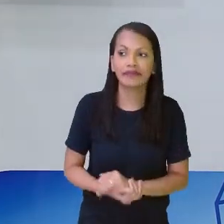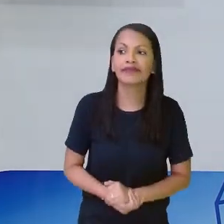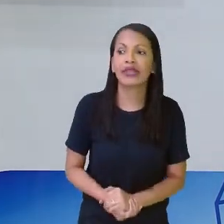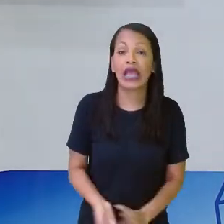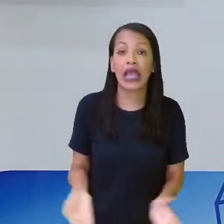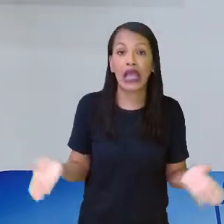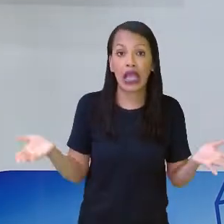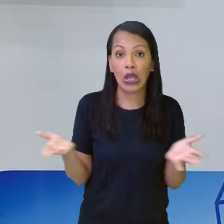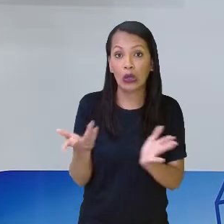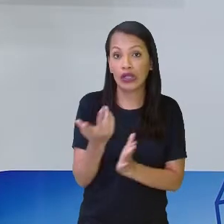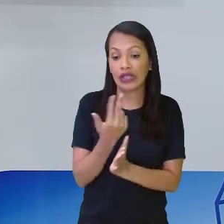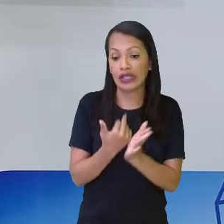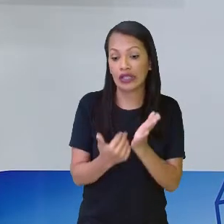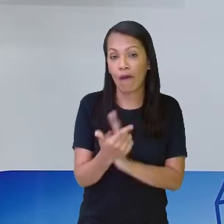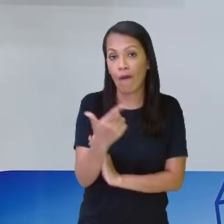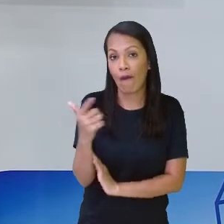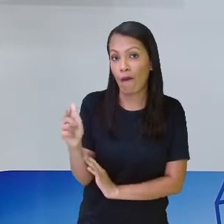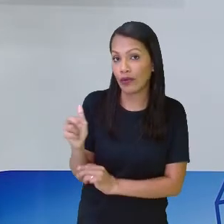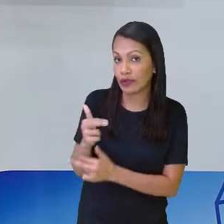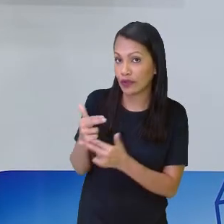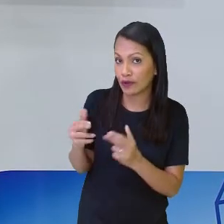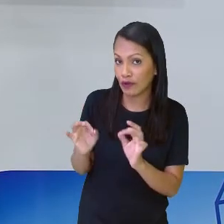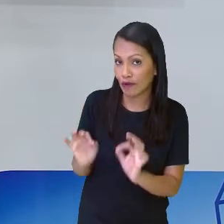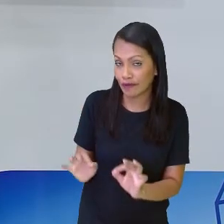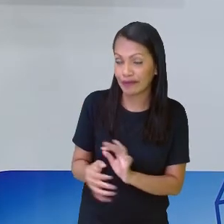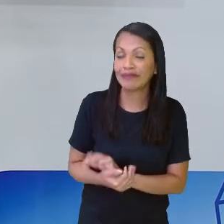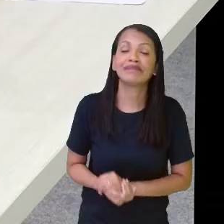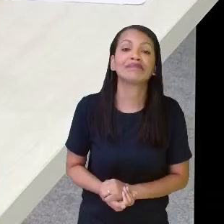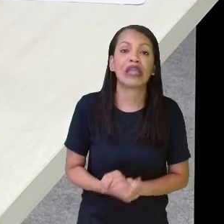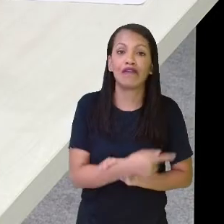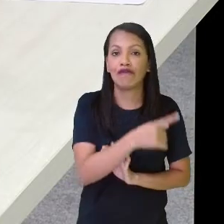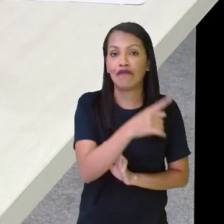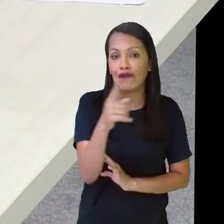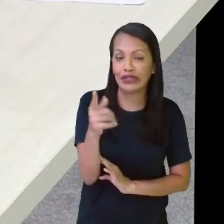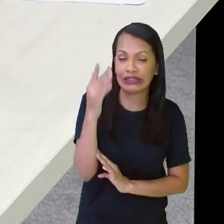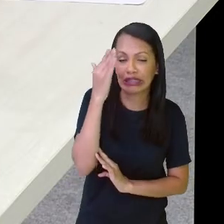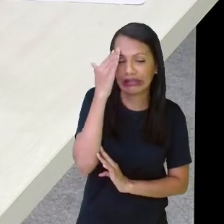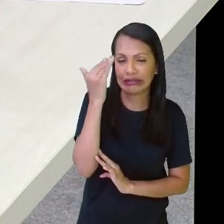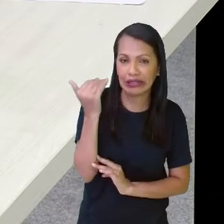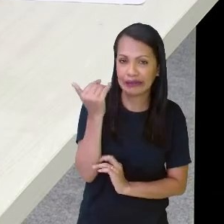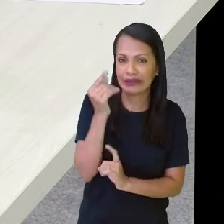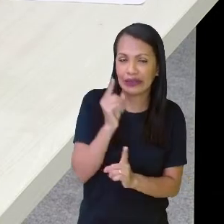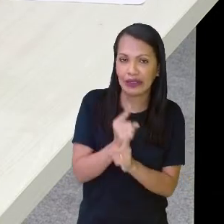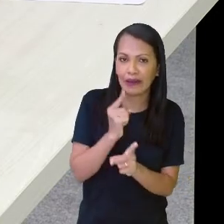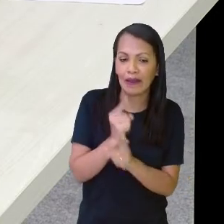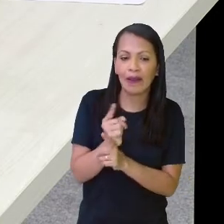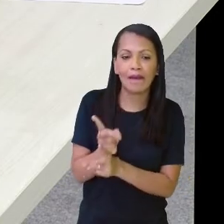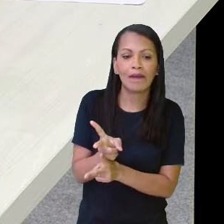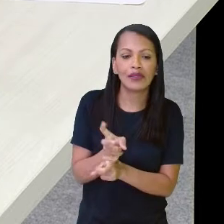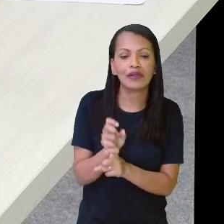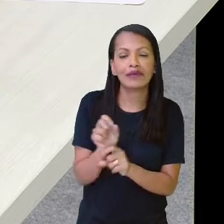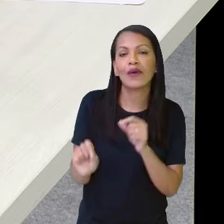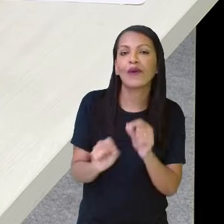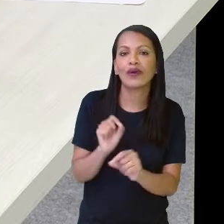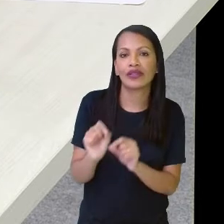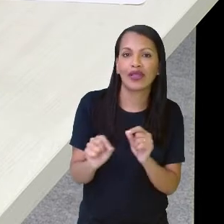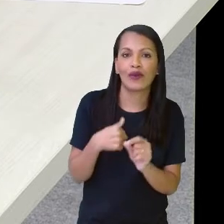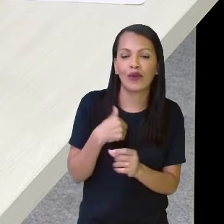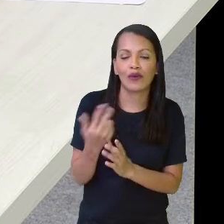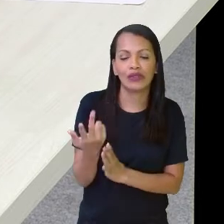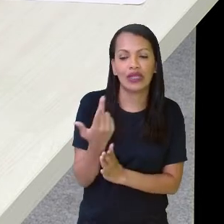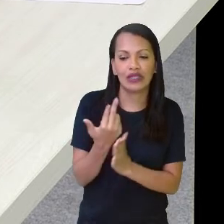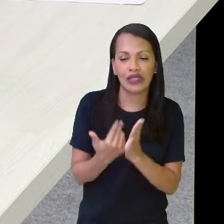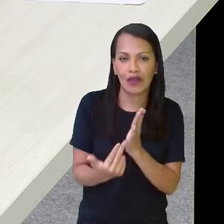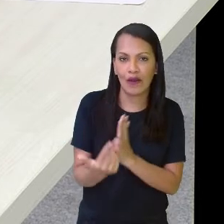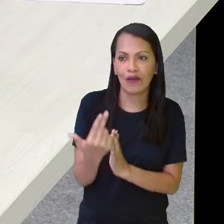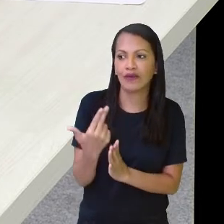vou desenhar outras coisas aqui por cima. Então, vamos lá. Eu quero ver se vocês vão conseguir identificar o que é que eu estou desenhando,